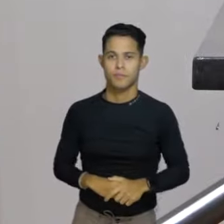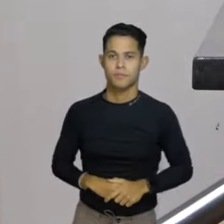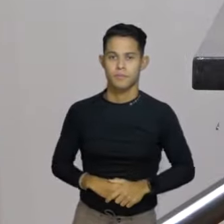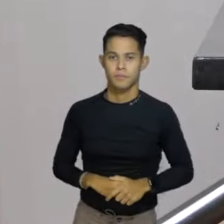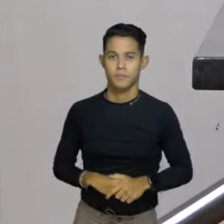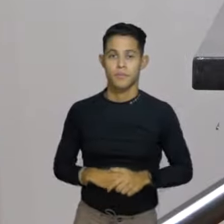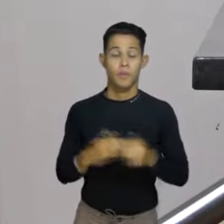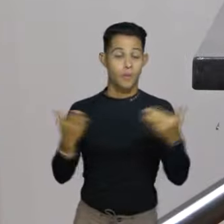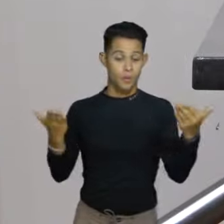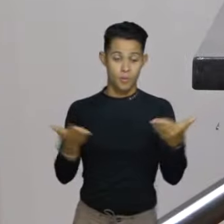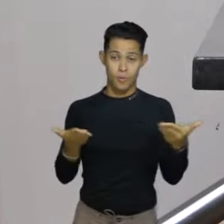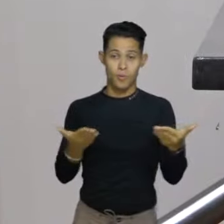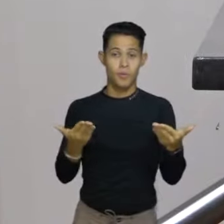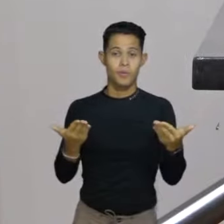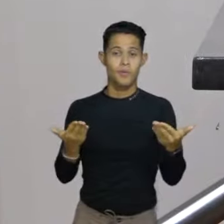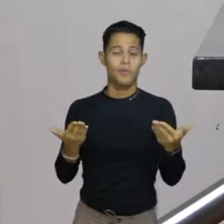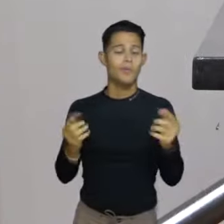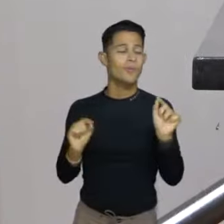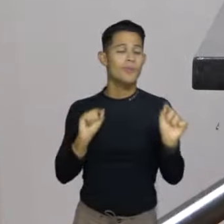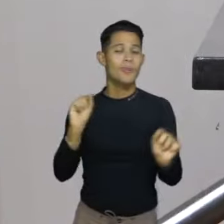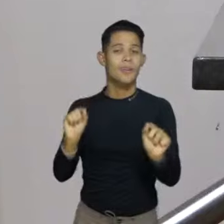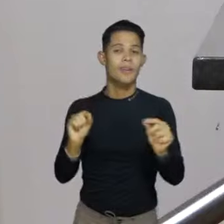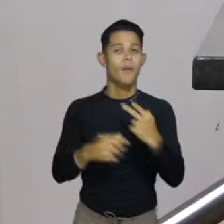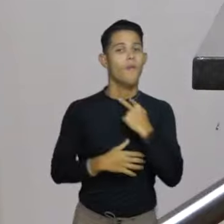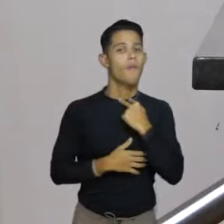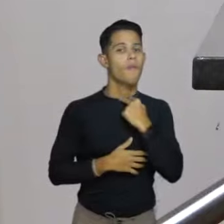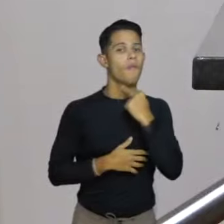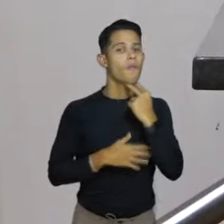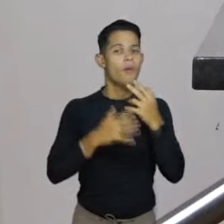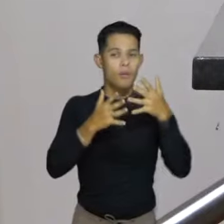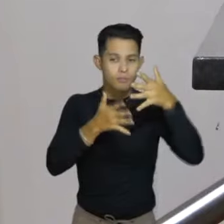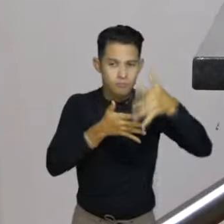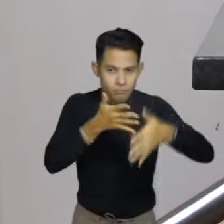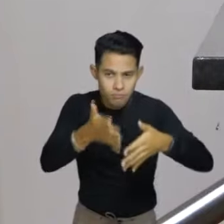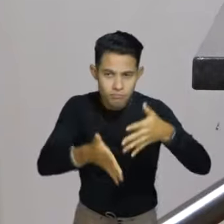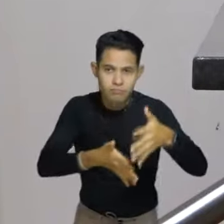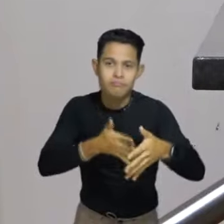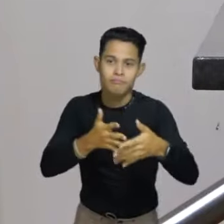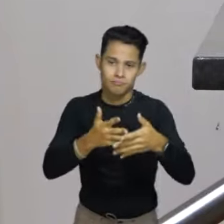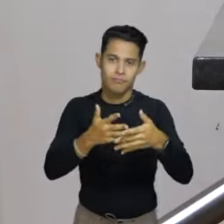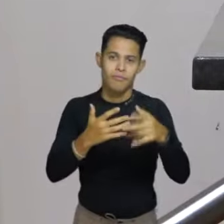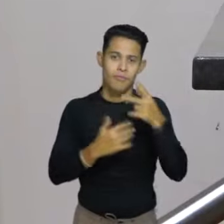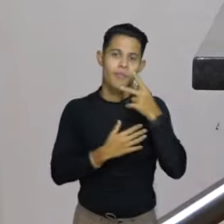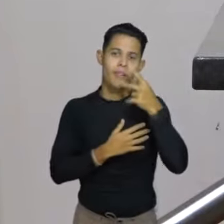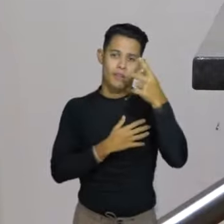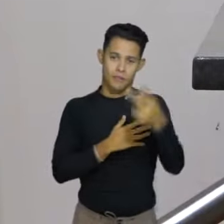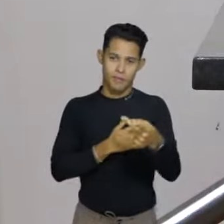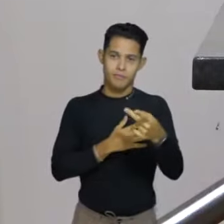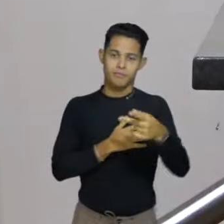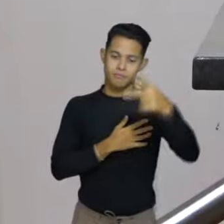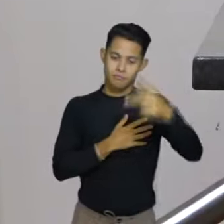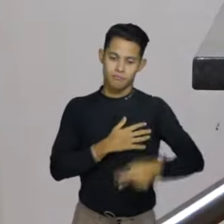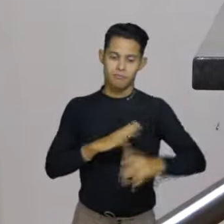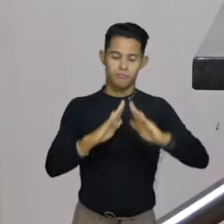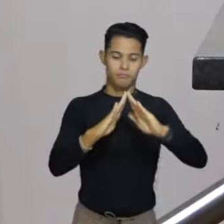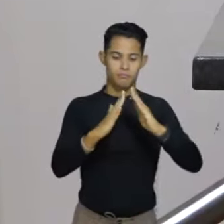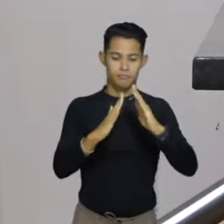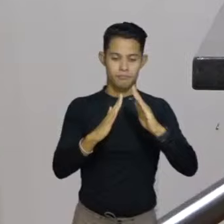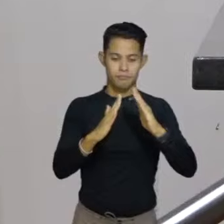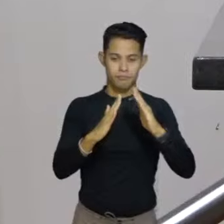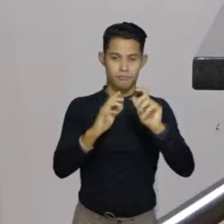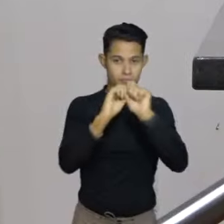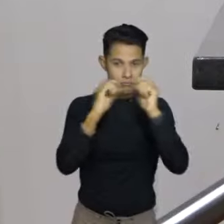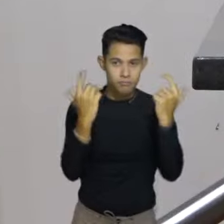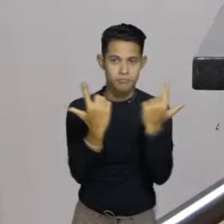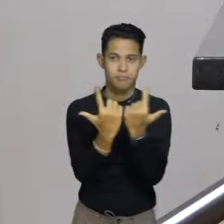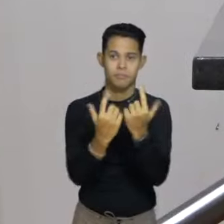hoje o que nos resta é falar e deixar a nossa voz aqui nessa Assembleia Legislativa e fica aqui a minha voz de indignação com tudo que a gente tá vendo